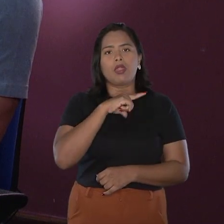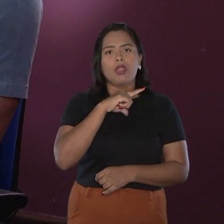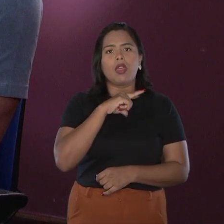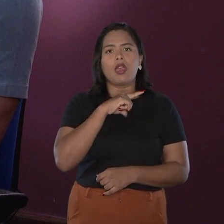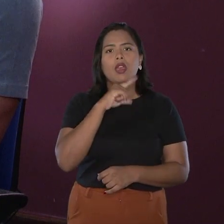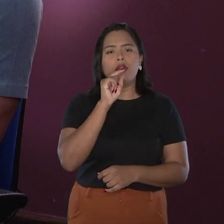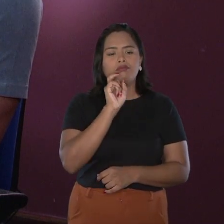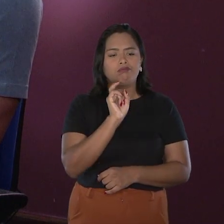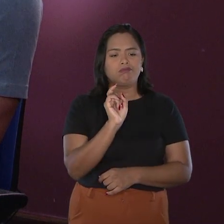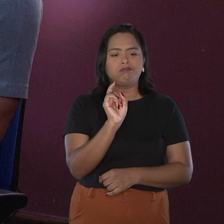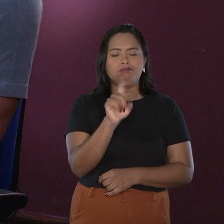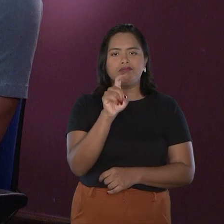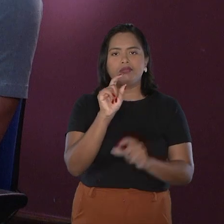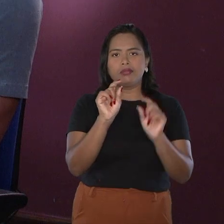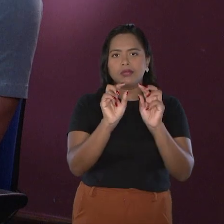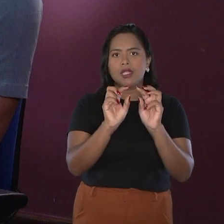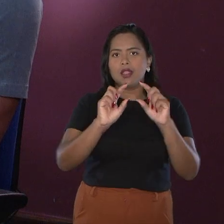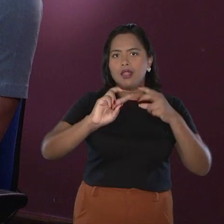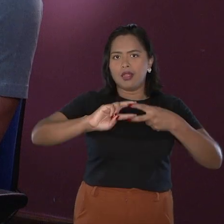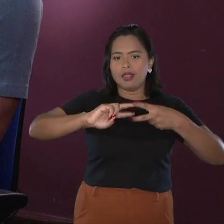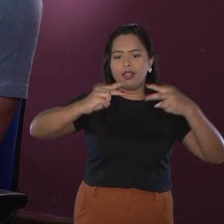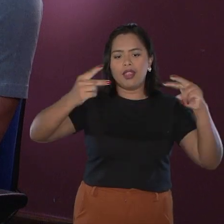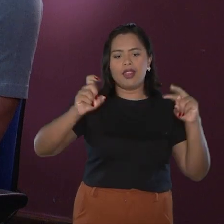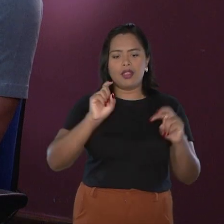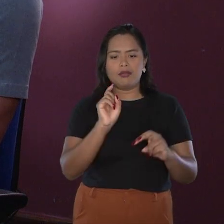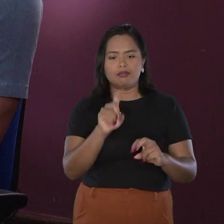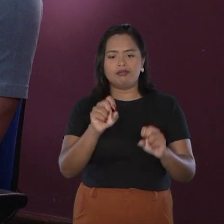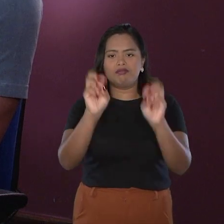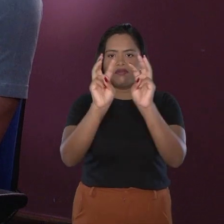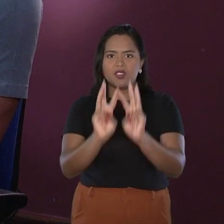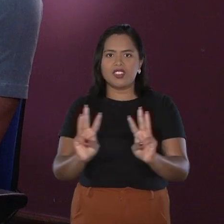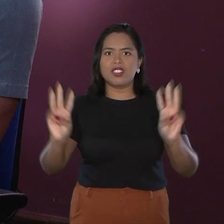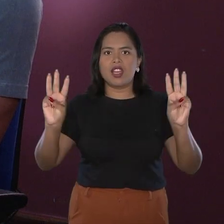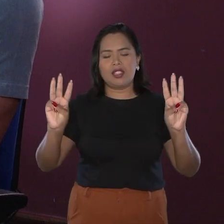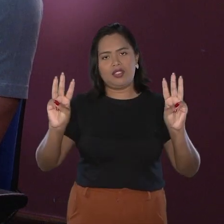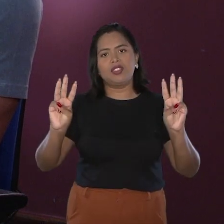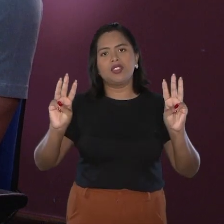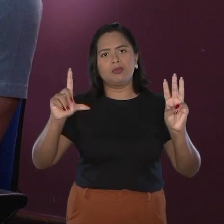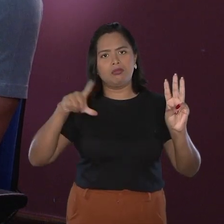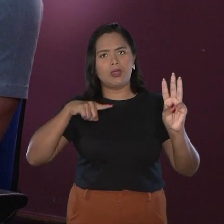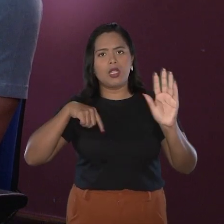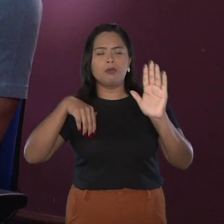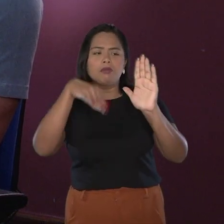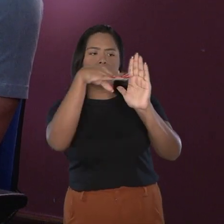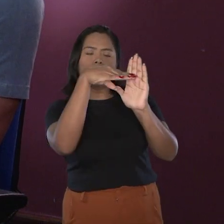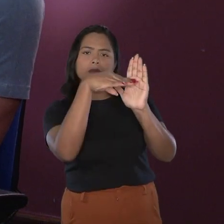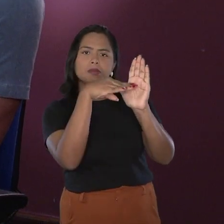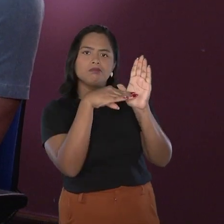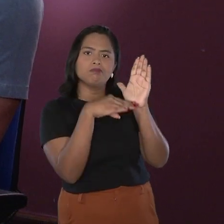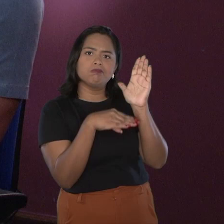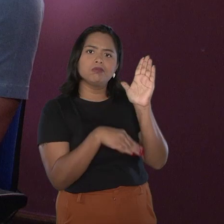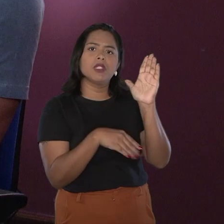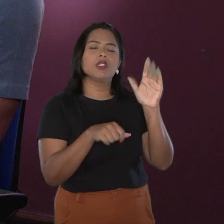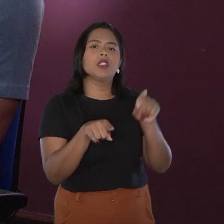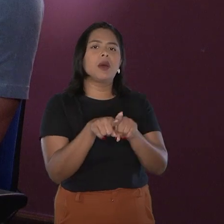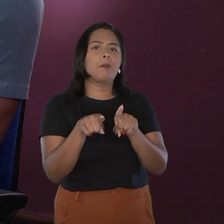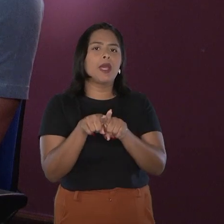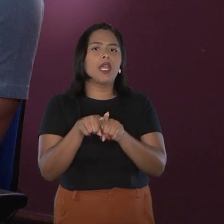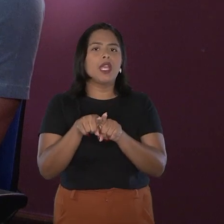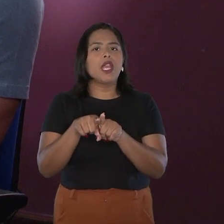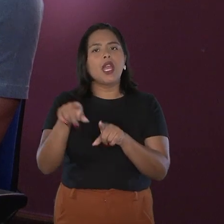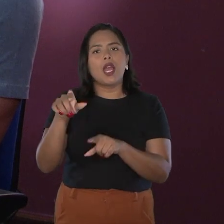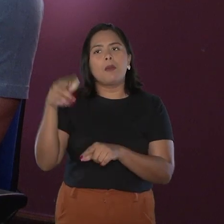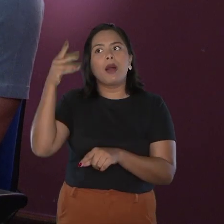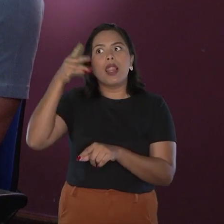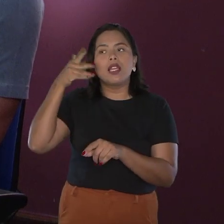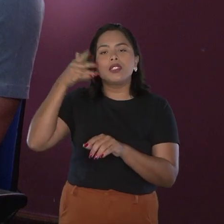um link clicável que vai diretamente para o nosso site no nosso site tá tudo muito explicadinho o cronograma como vai ser tem o currículo das pessoas